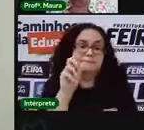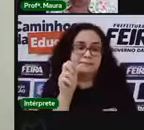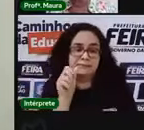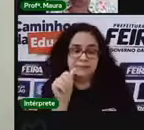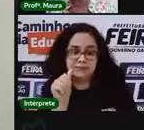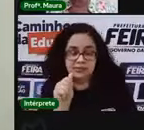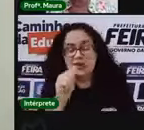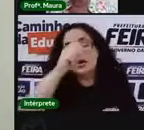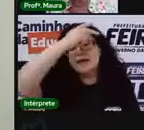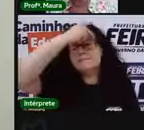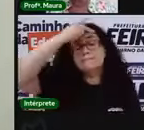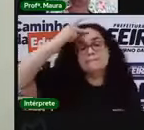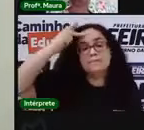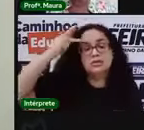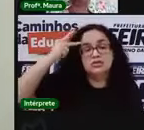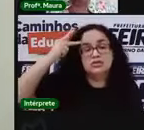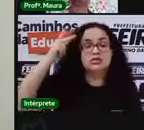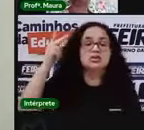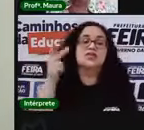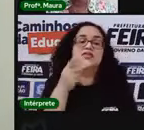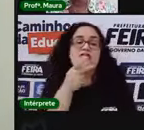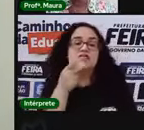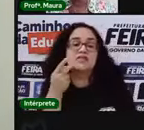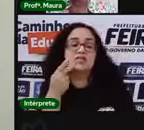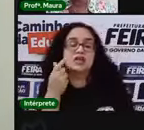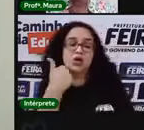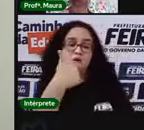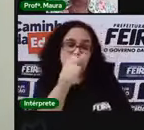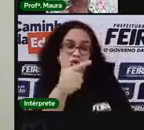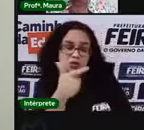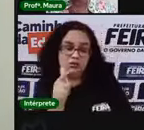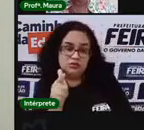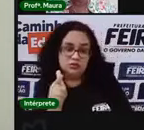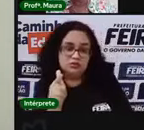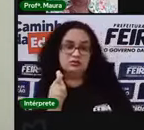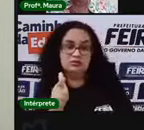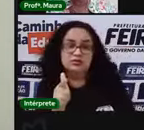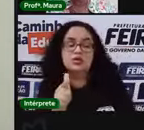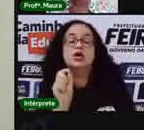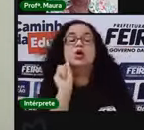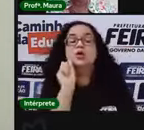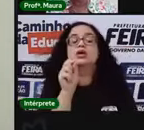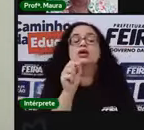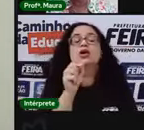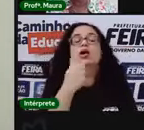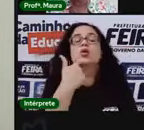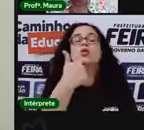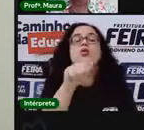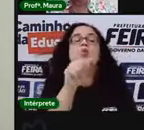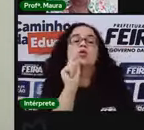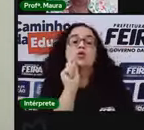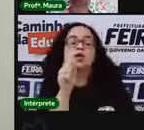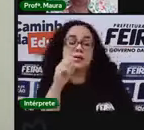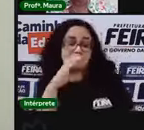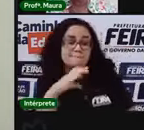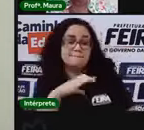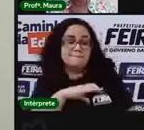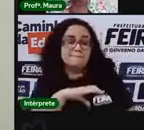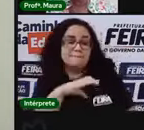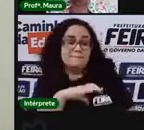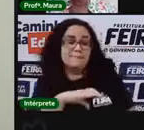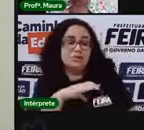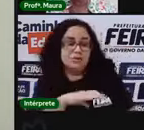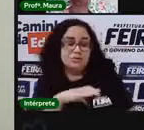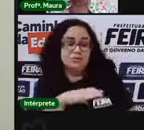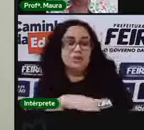E essas pessoas que a gente falou aqui, cada um é o outro. Ó, vê lá o conceito de outro, o que é. Ó, português, a dica aí, vê lá o